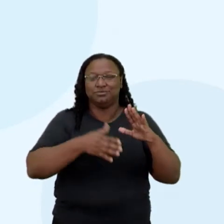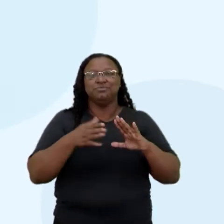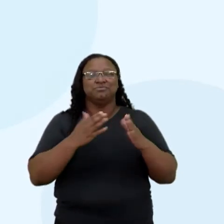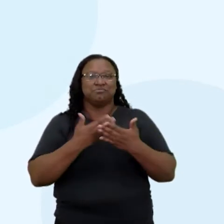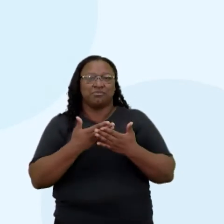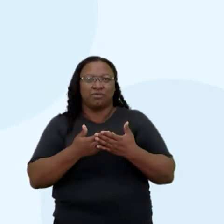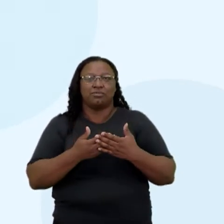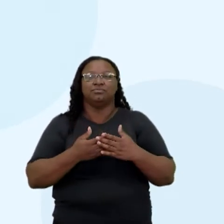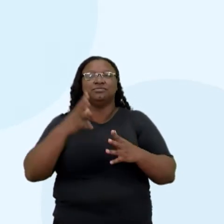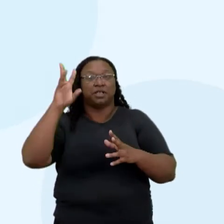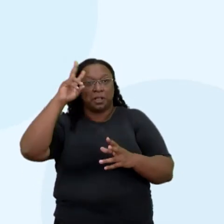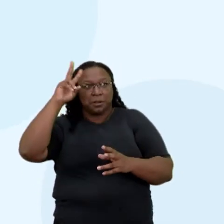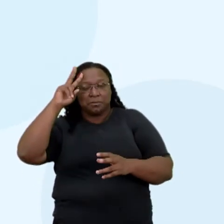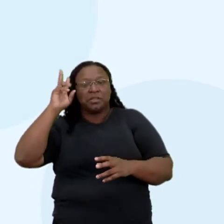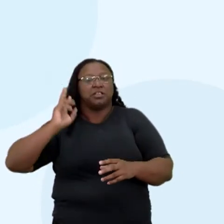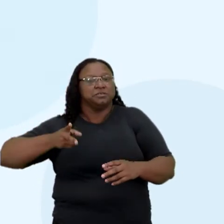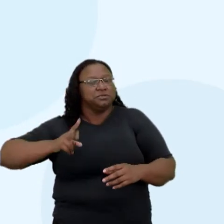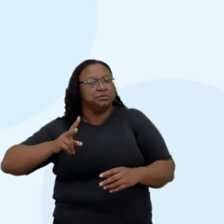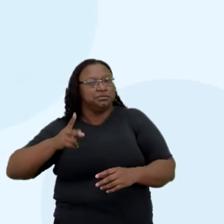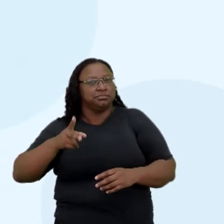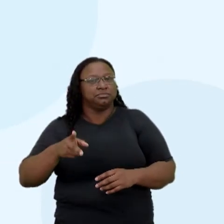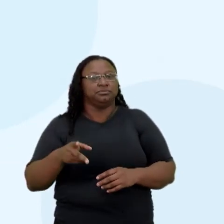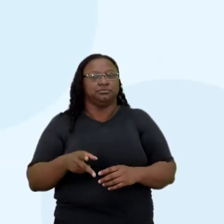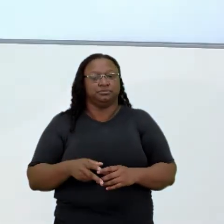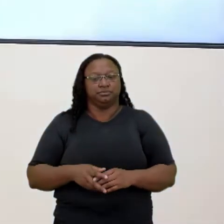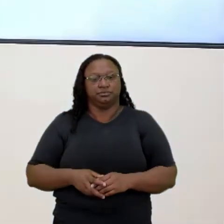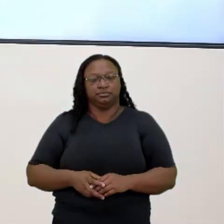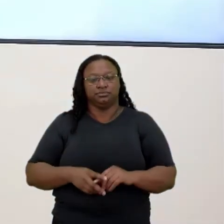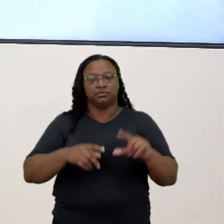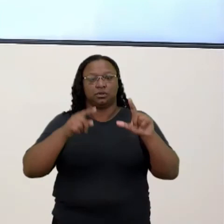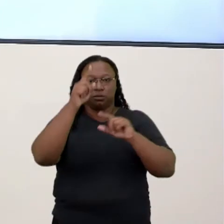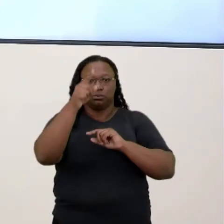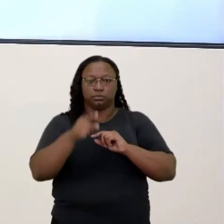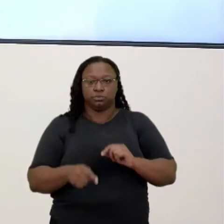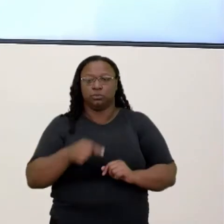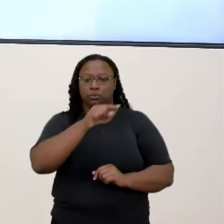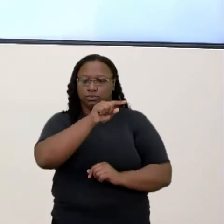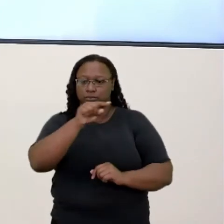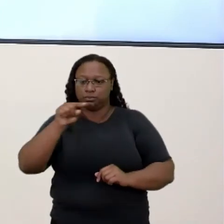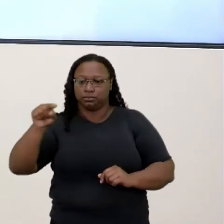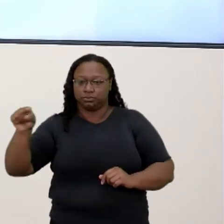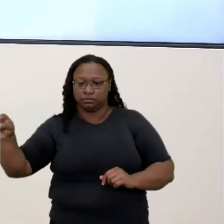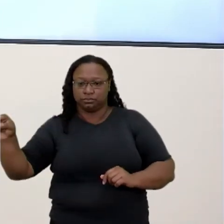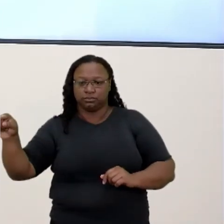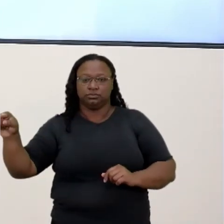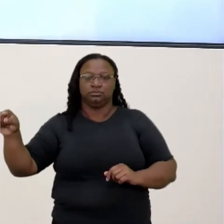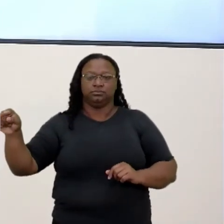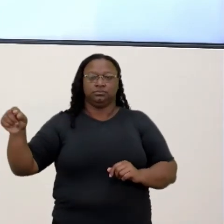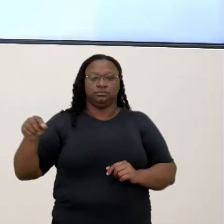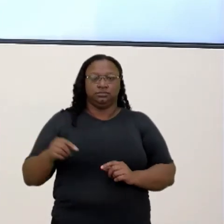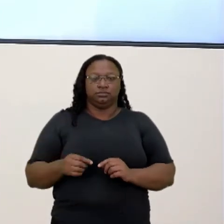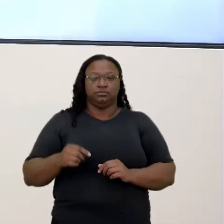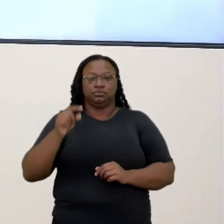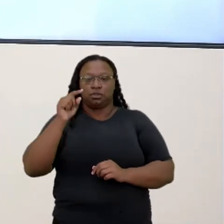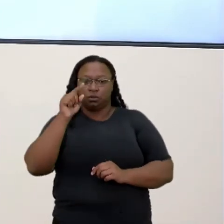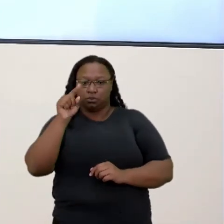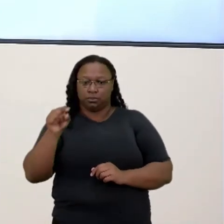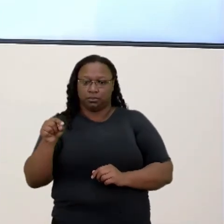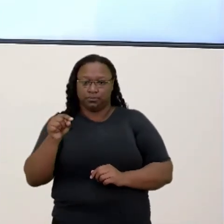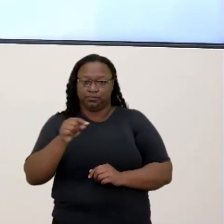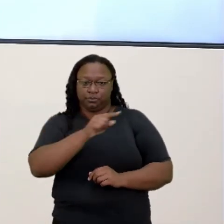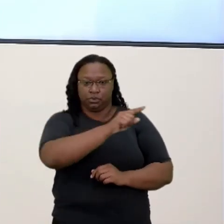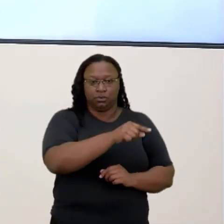bom? Continua lembrando, plano cartesiano, eixo vertical, também chamado eixo das ordenadas, é o Y, e o